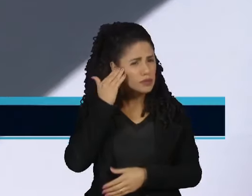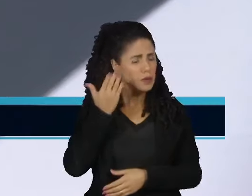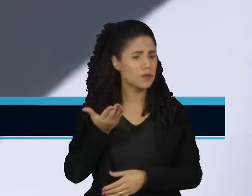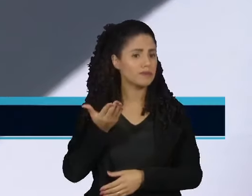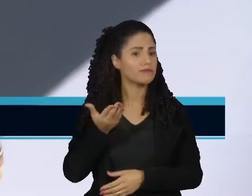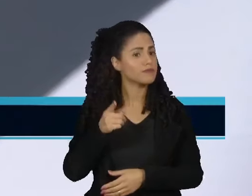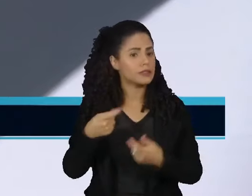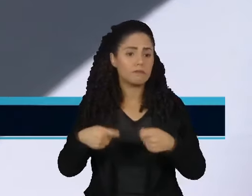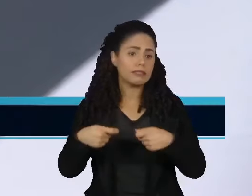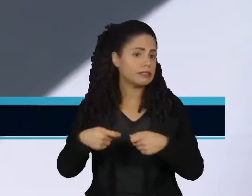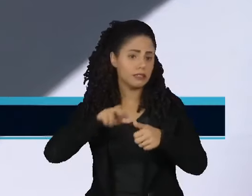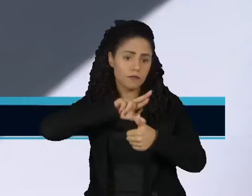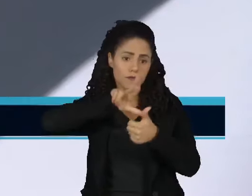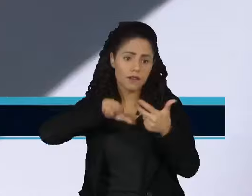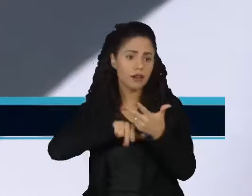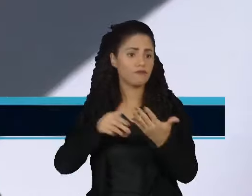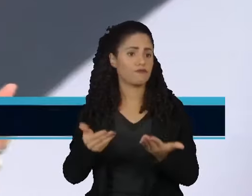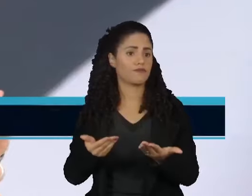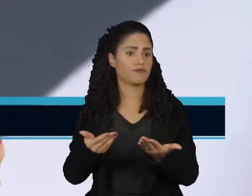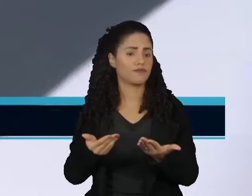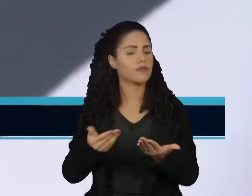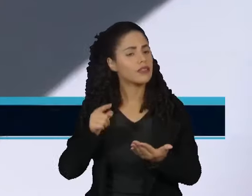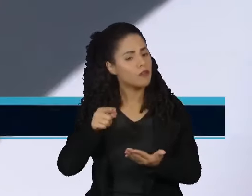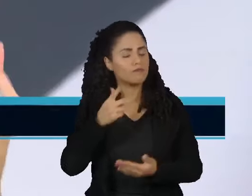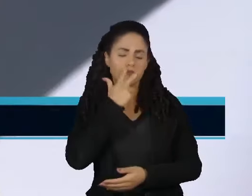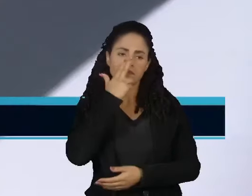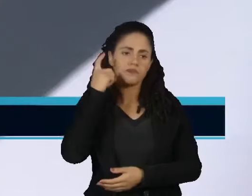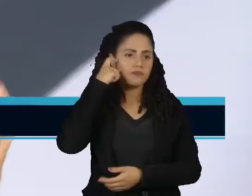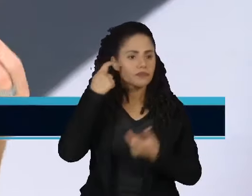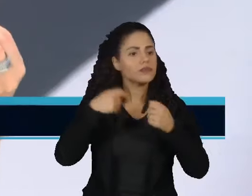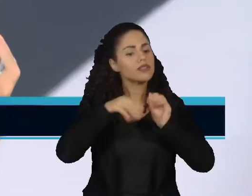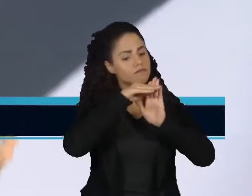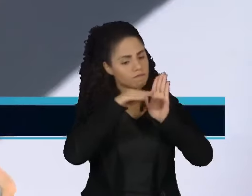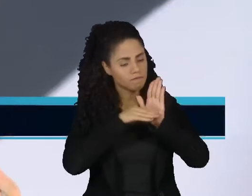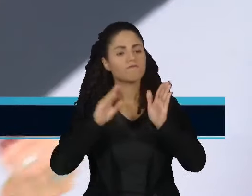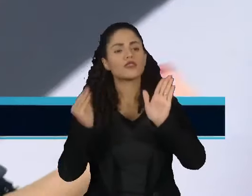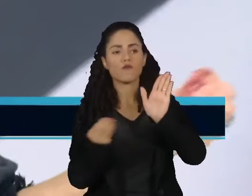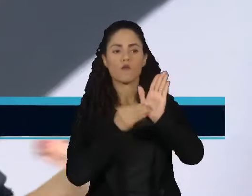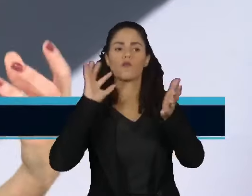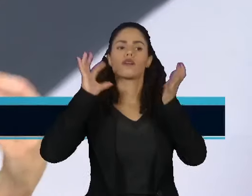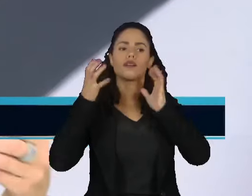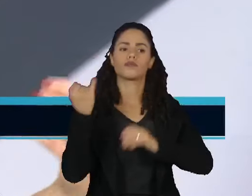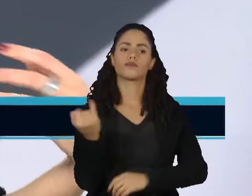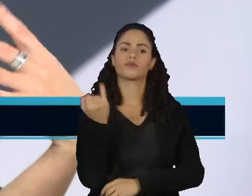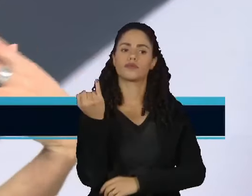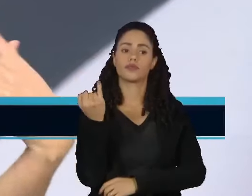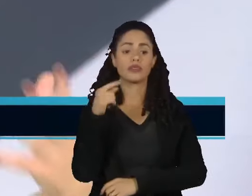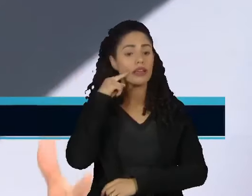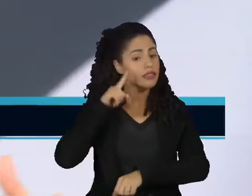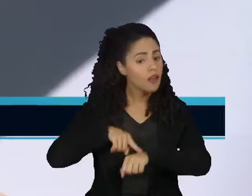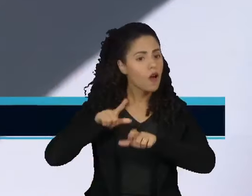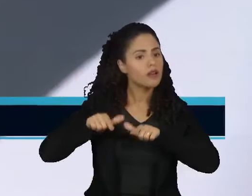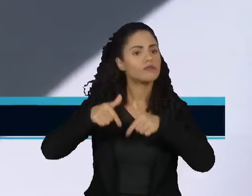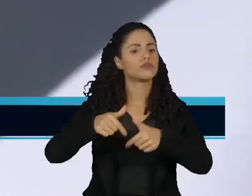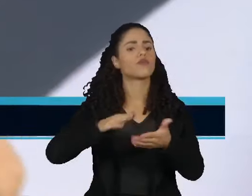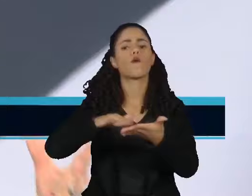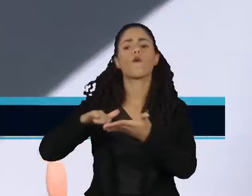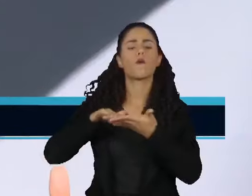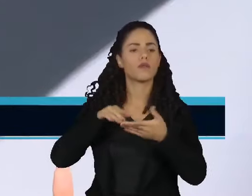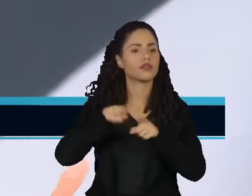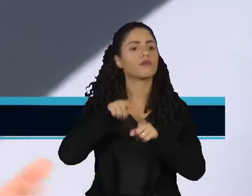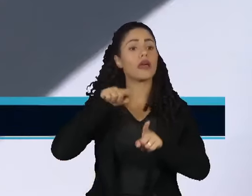e enfim, danos, né? Então, acho que a pauta tem que entrar e tem que entrar no concreto. E aí, ao entrar no concreto, a gente tem que começar a cobrar como sociedade